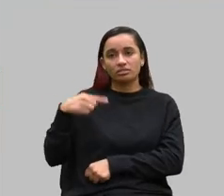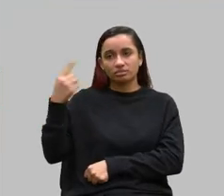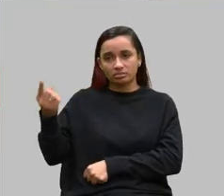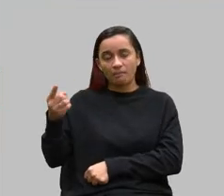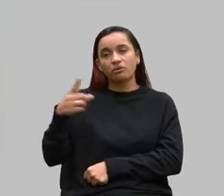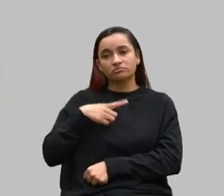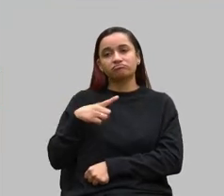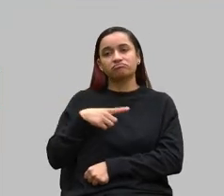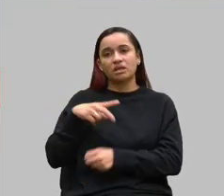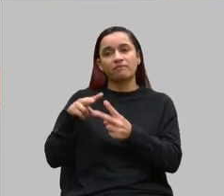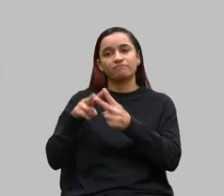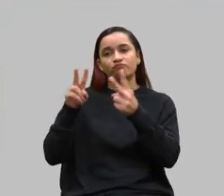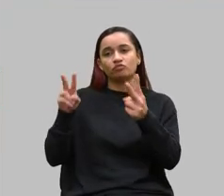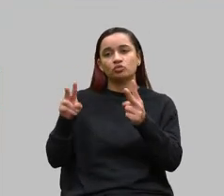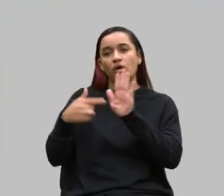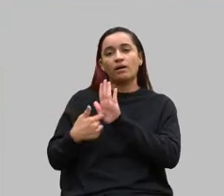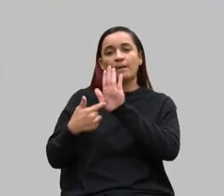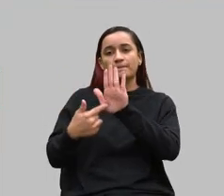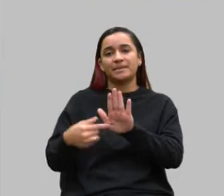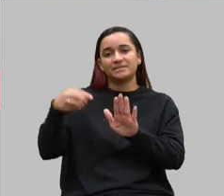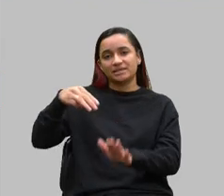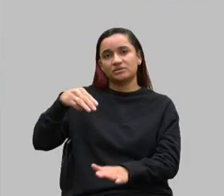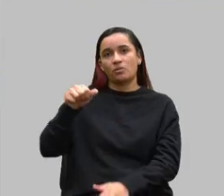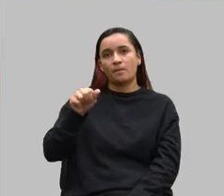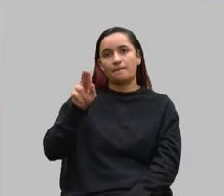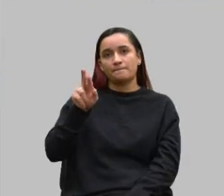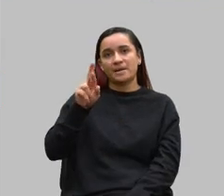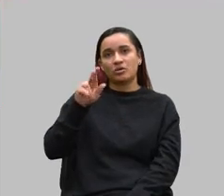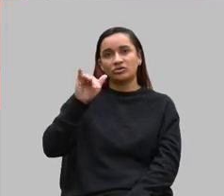remota de Maurício Ferreira Vanderlei